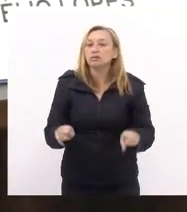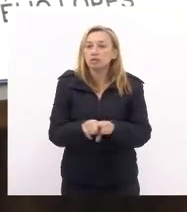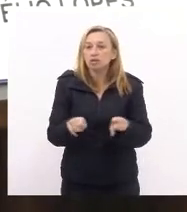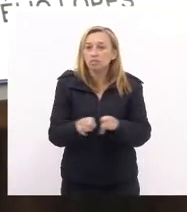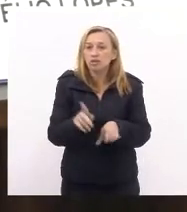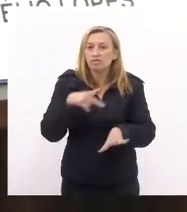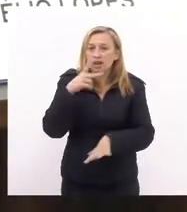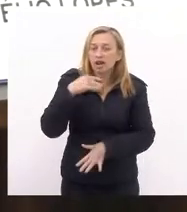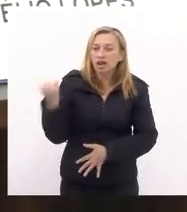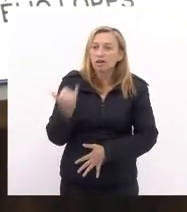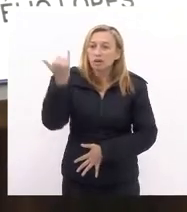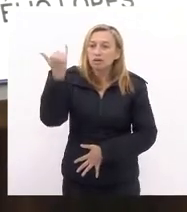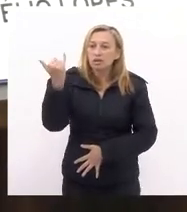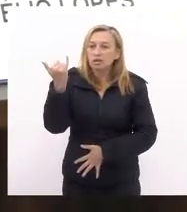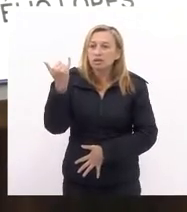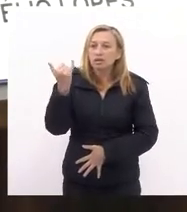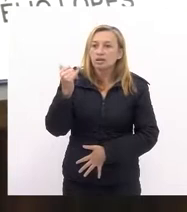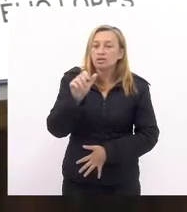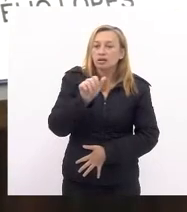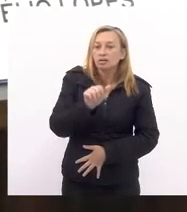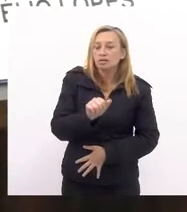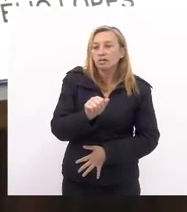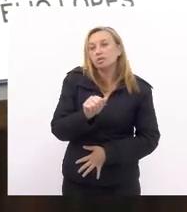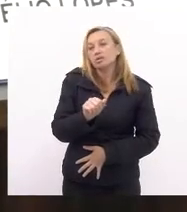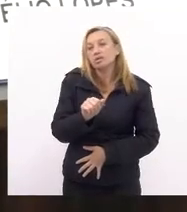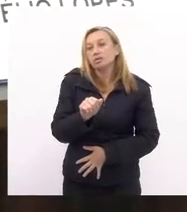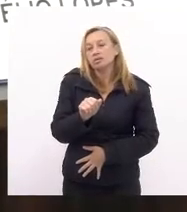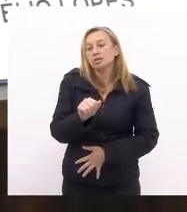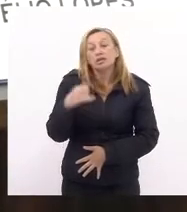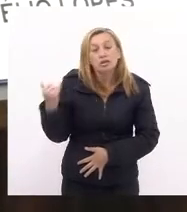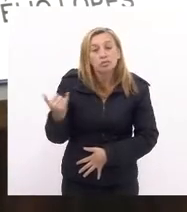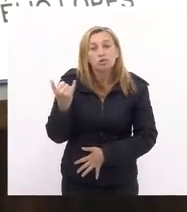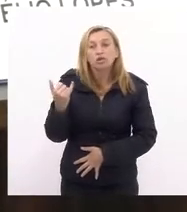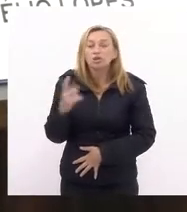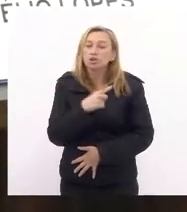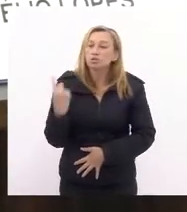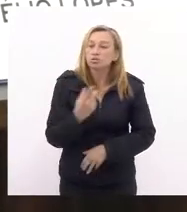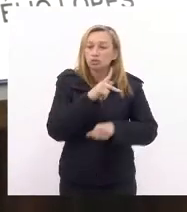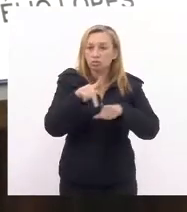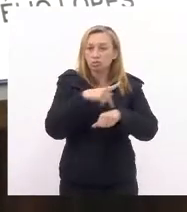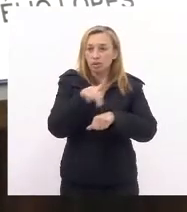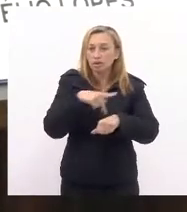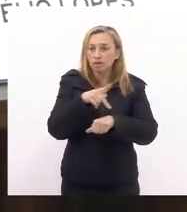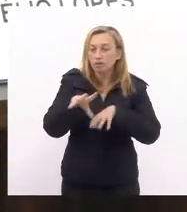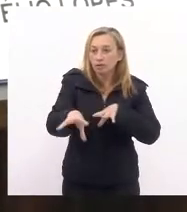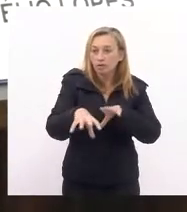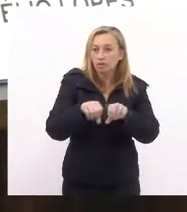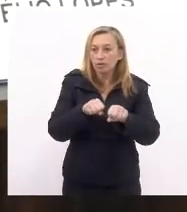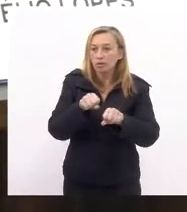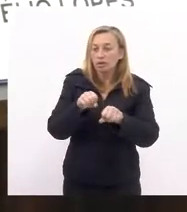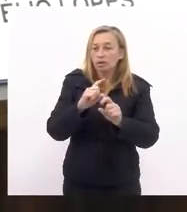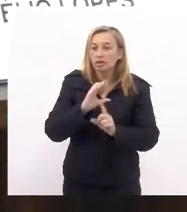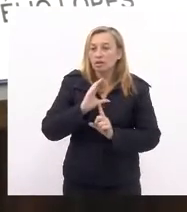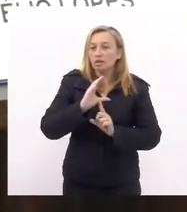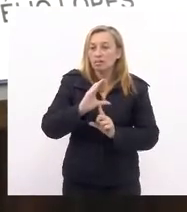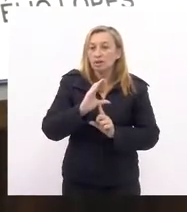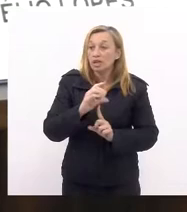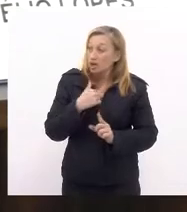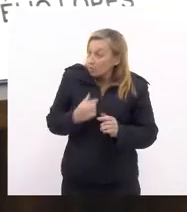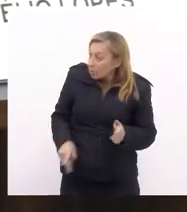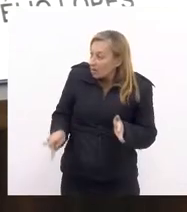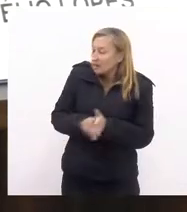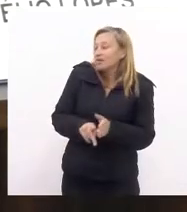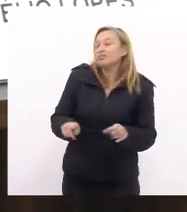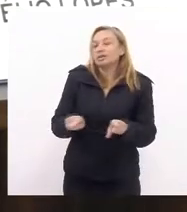a importância da sua BE de entidade de extrema importância em nosso país, para a formação dos capelãos, que eu também faço parte